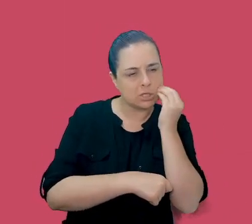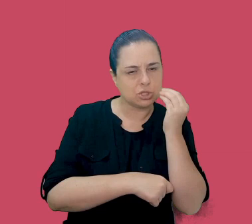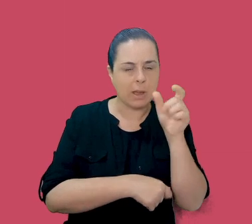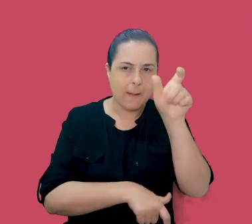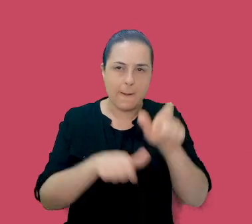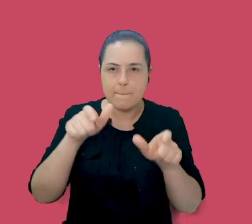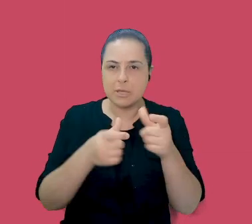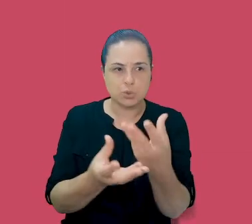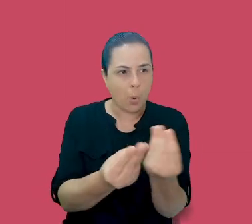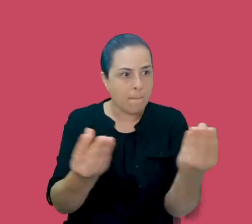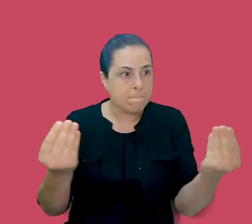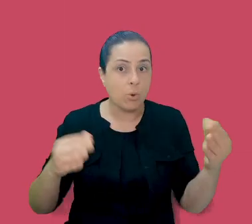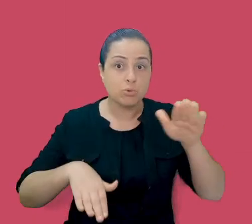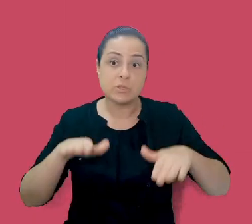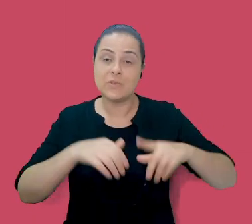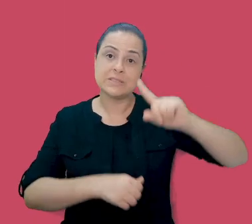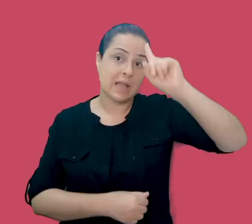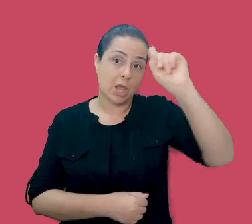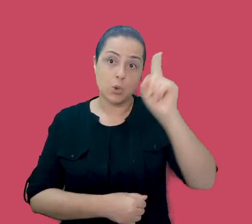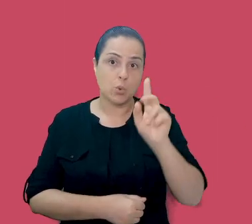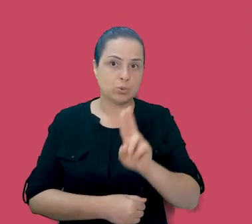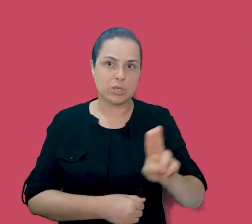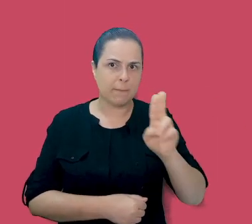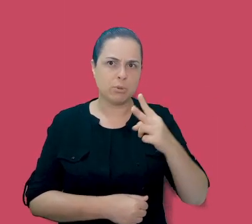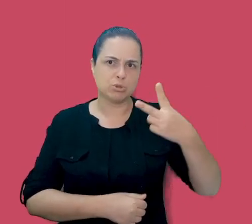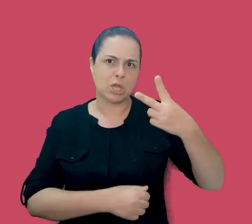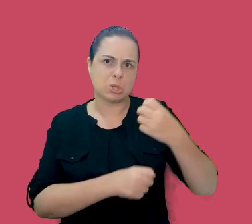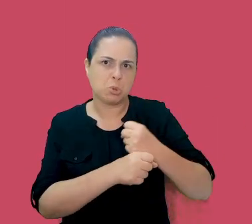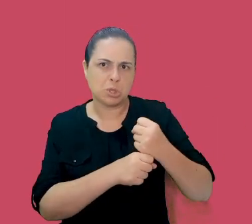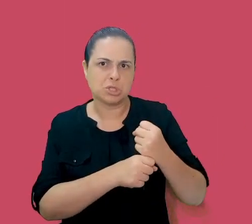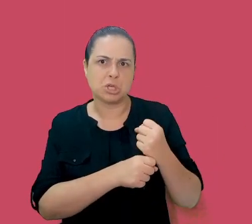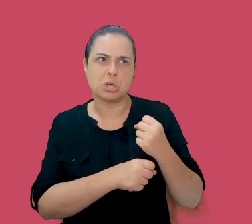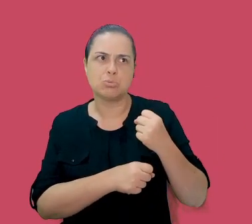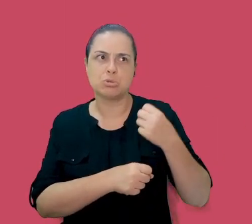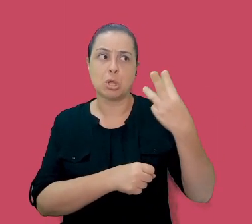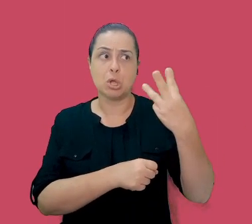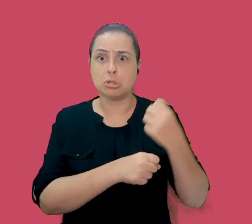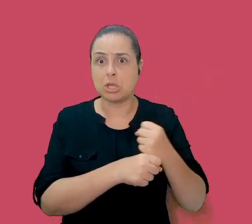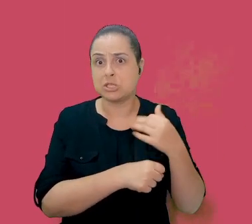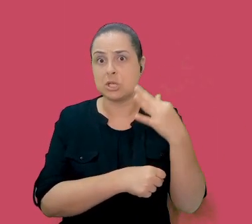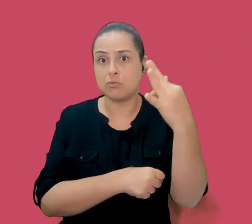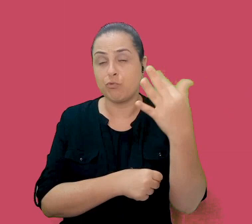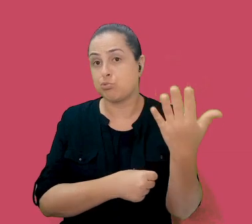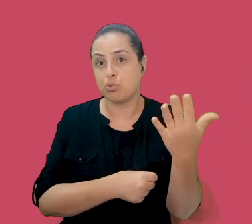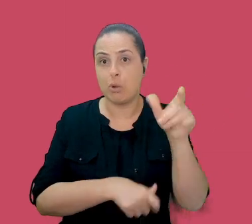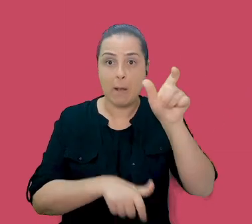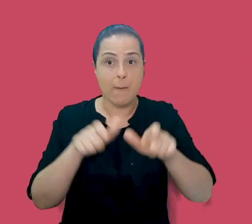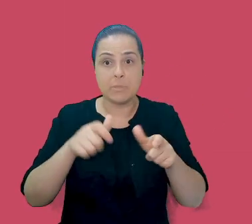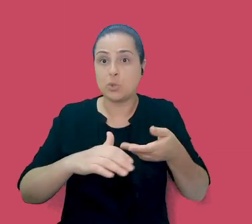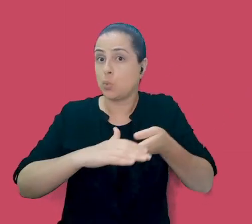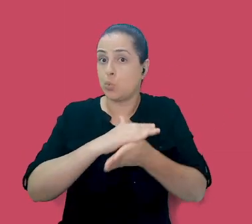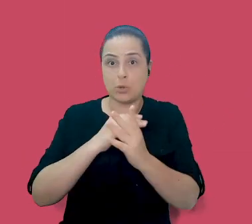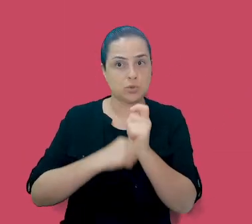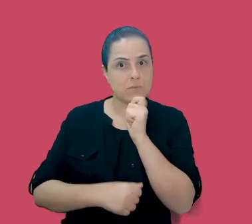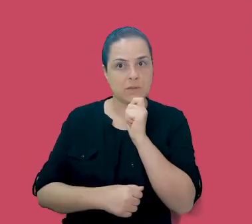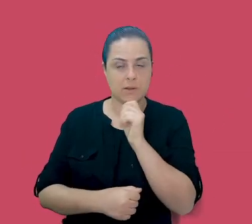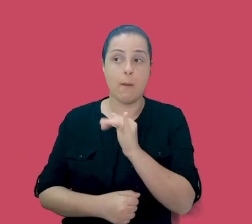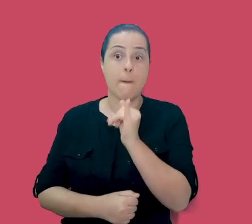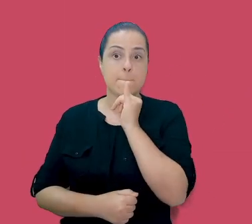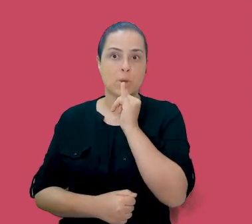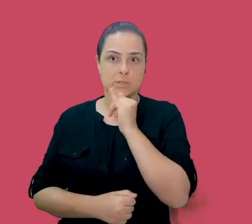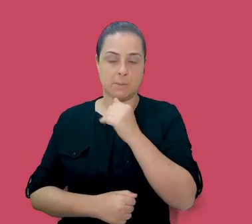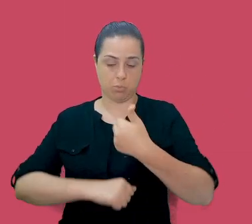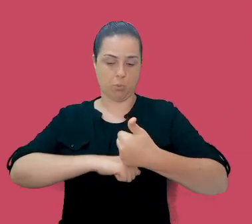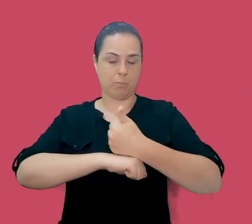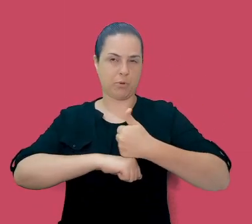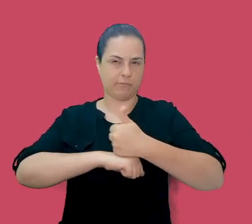talvez muitas pessoas não saibam mexer nisso num prazo de 2, 3 anos, né? Então, assim, analista de marketing, gente. Analista